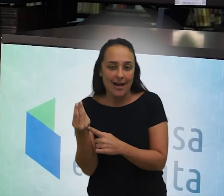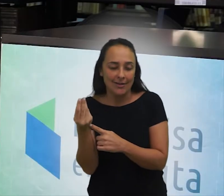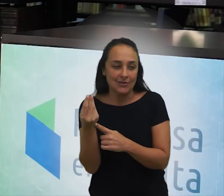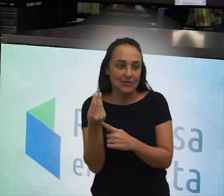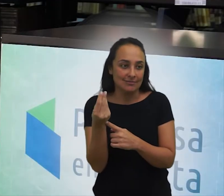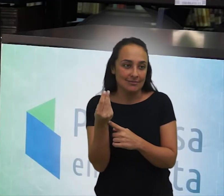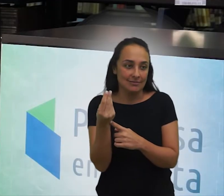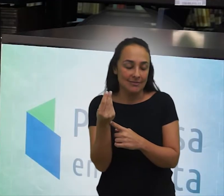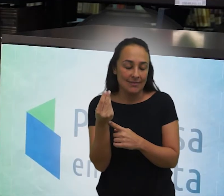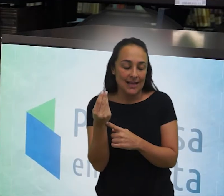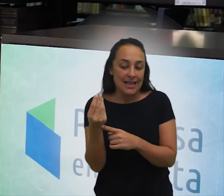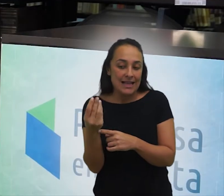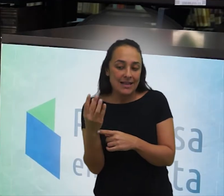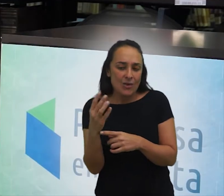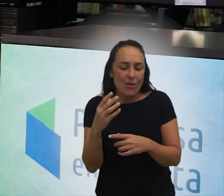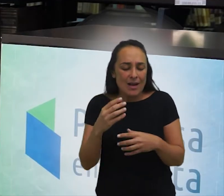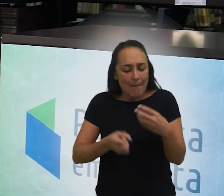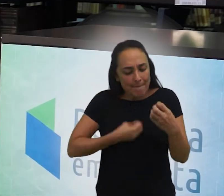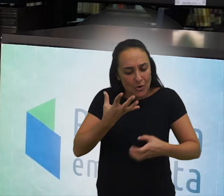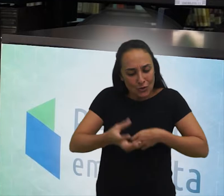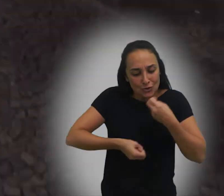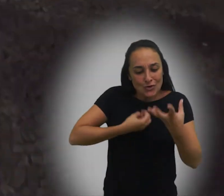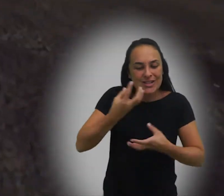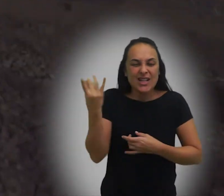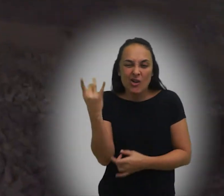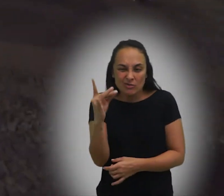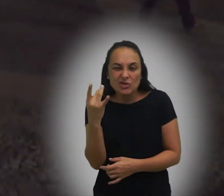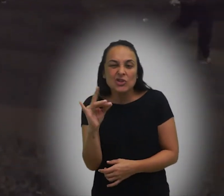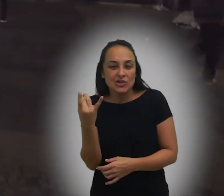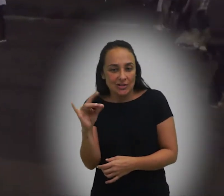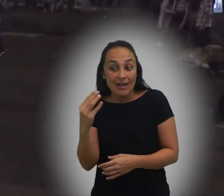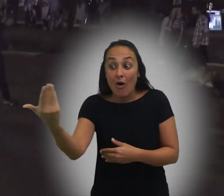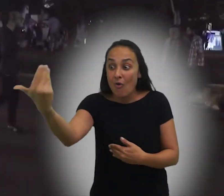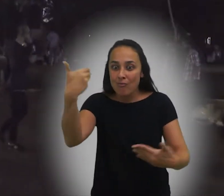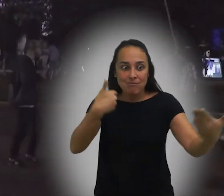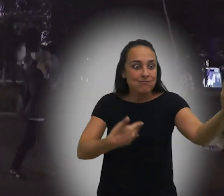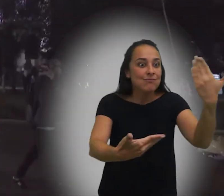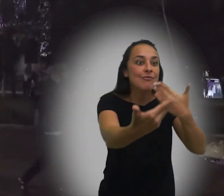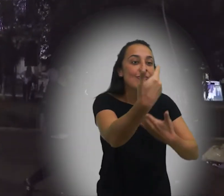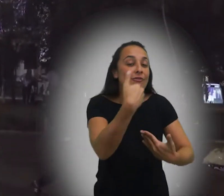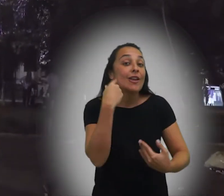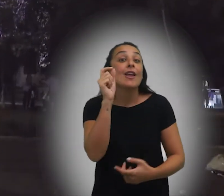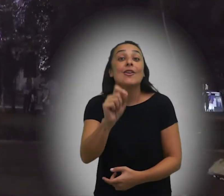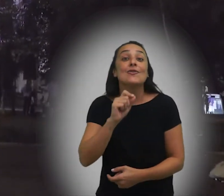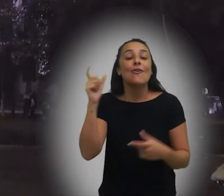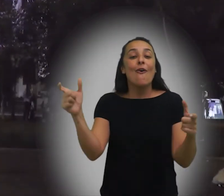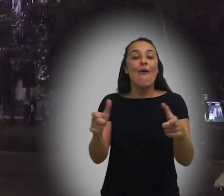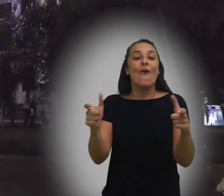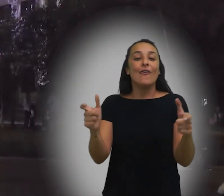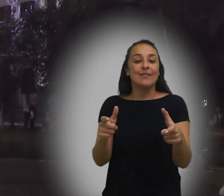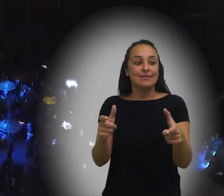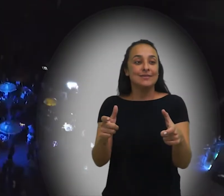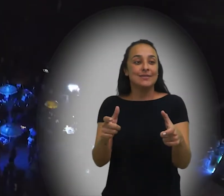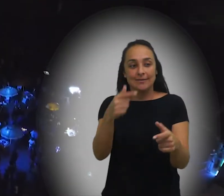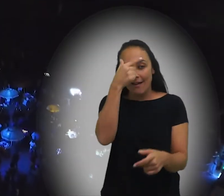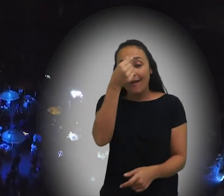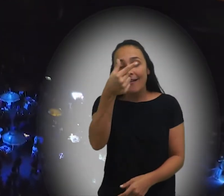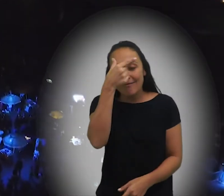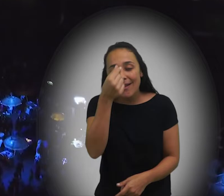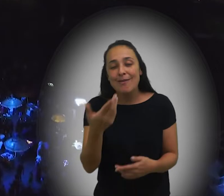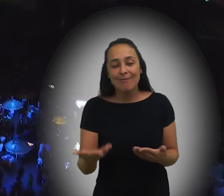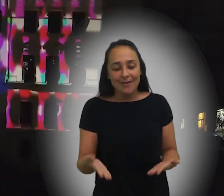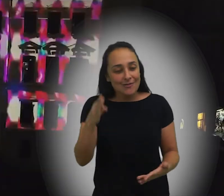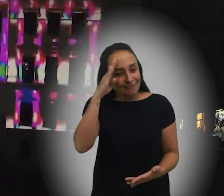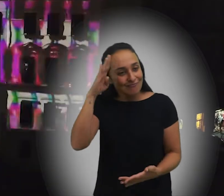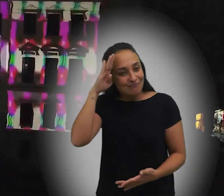acadêmico universitário. Então, ela tem, de certa forma, espaços mais específicos que são alocados em